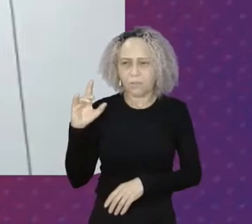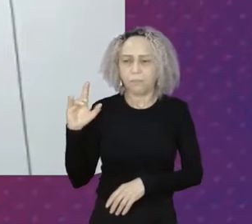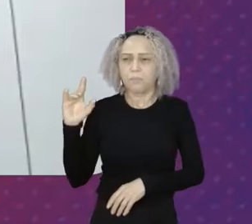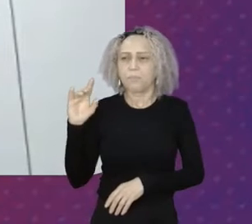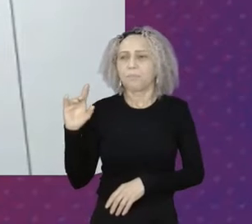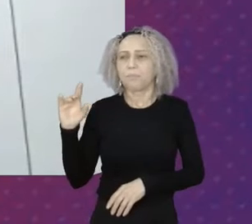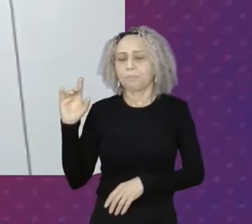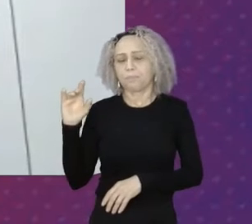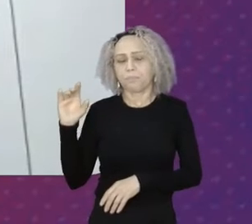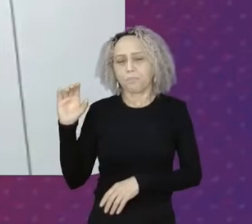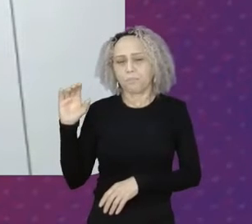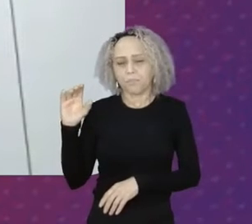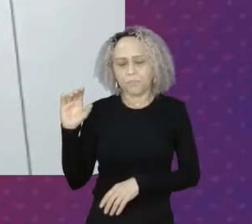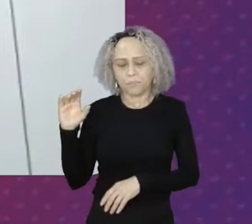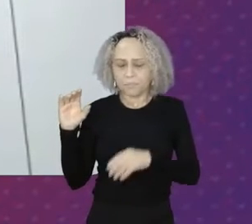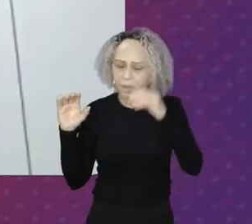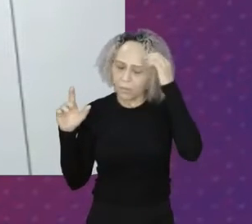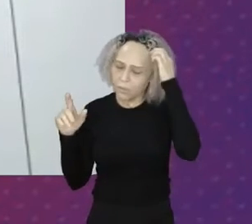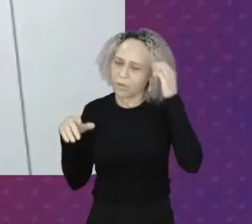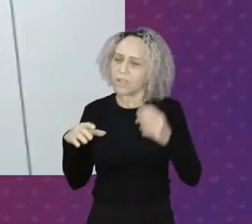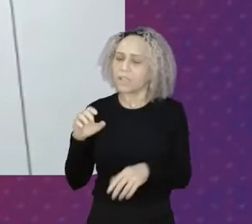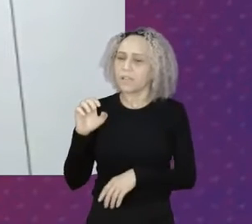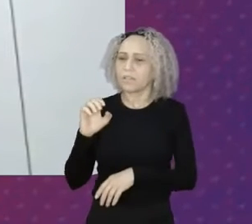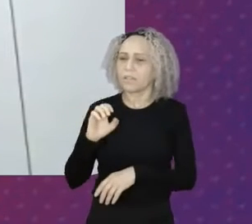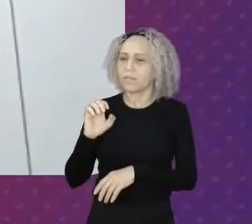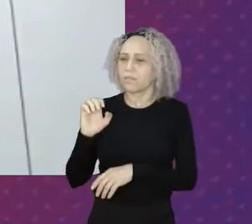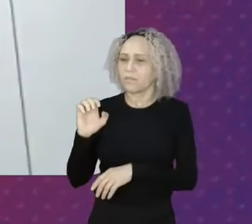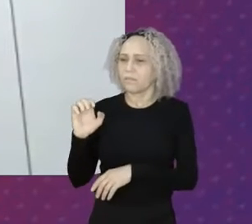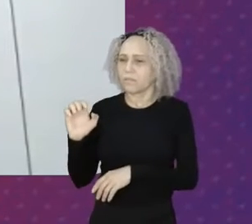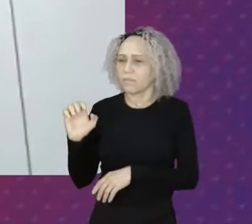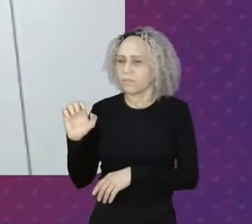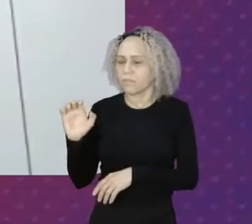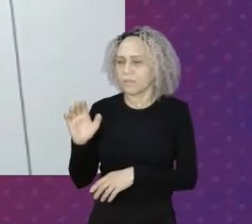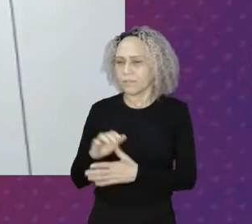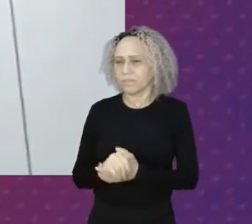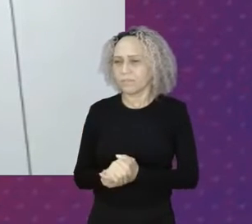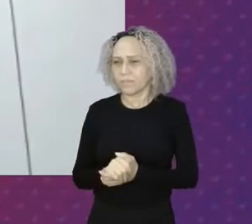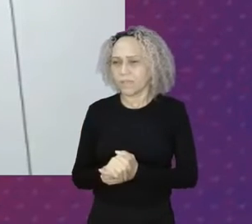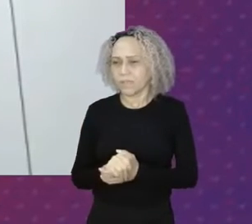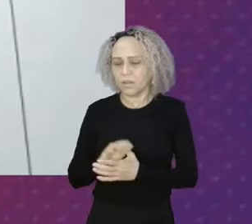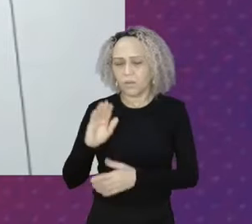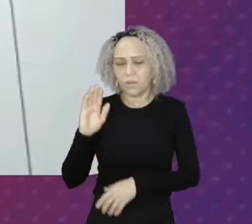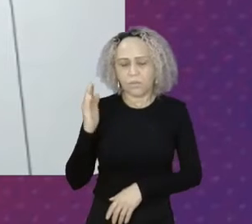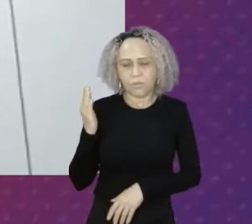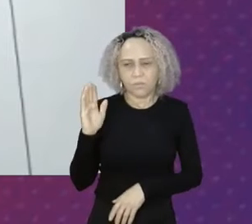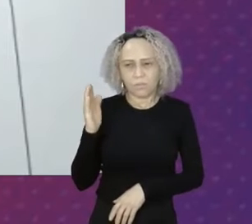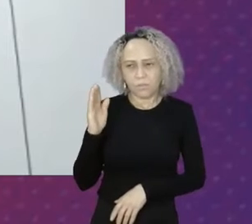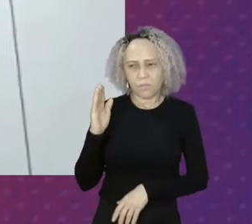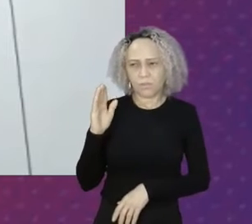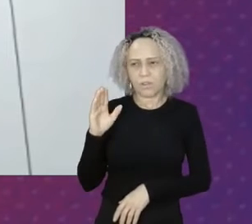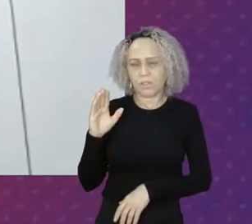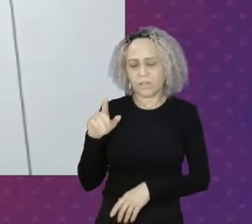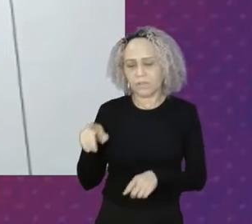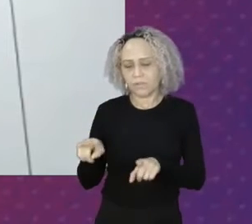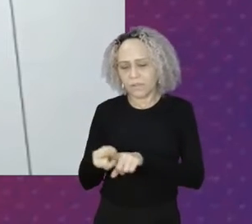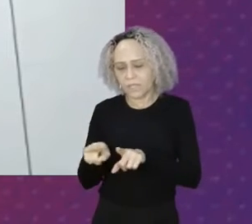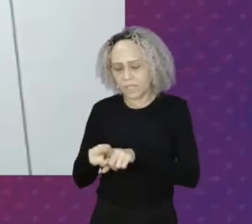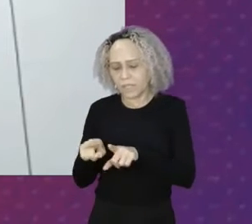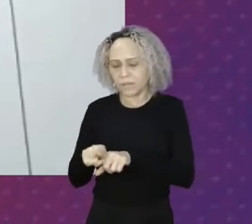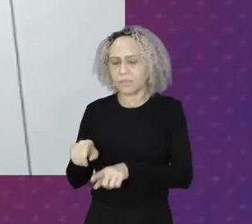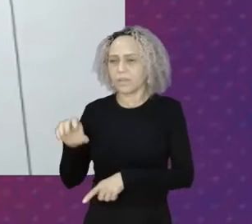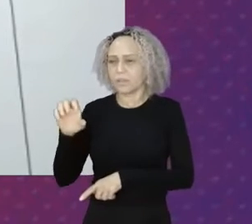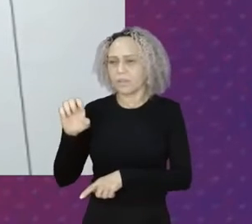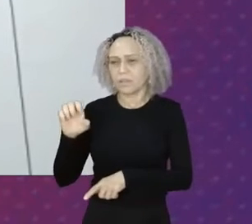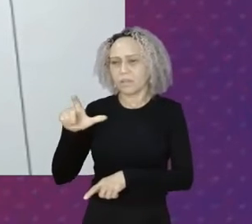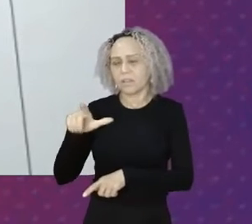que são países que avançaram muito na questão da igualdade das mulheres na política e